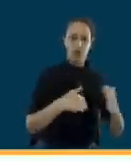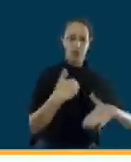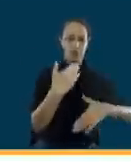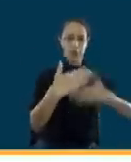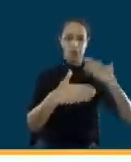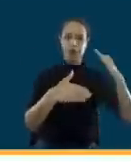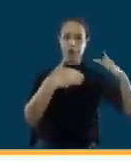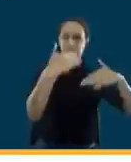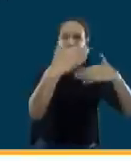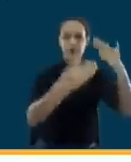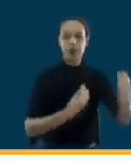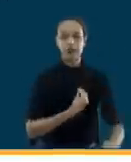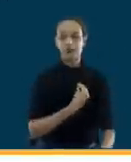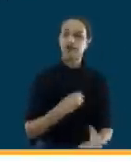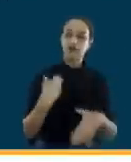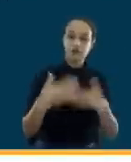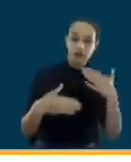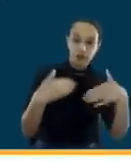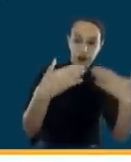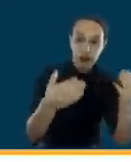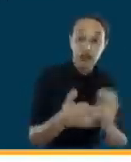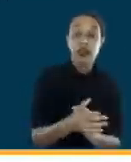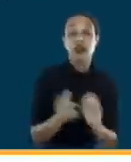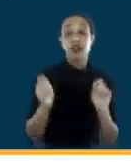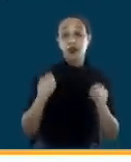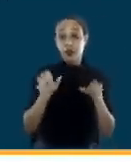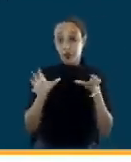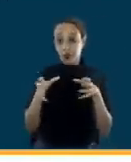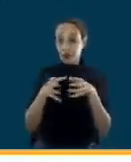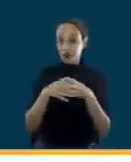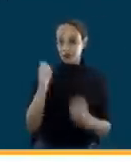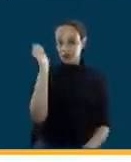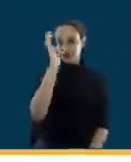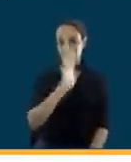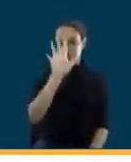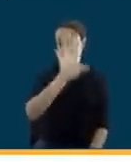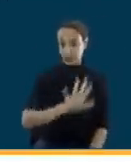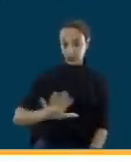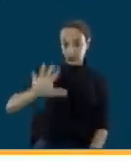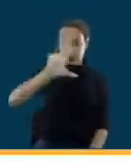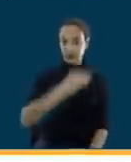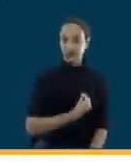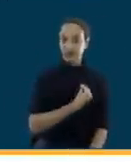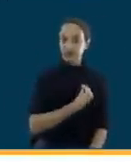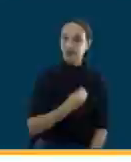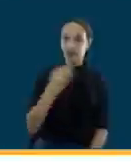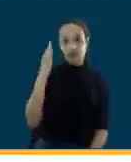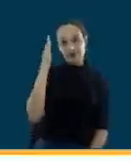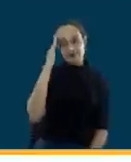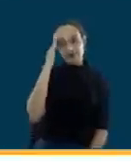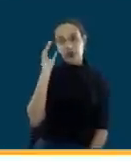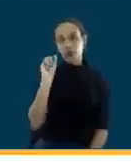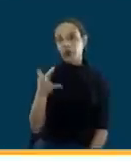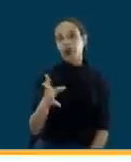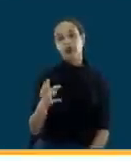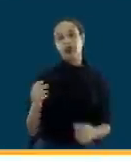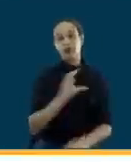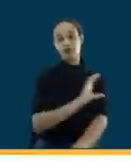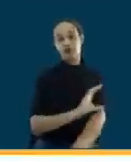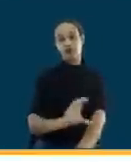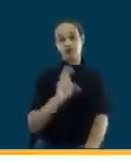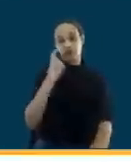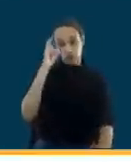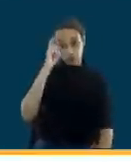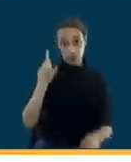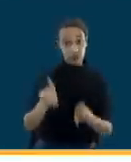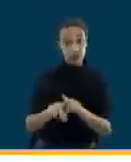e levar à população do nosso país essa pérola que é a cultura e a educação. Então, para nós, muito